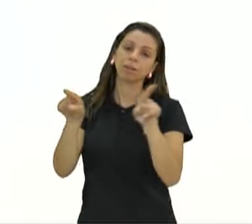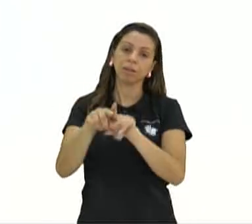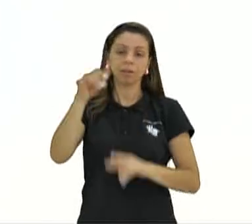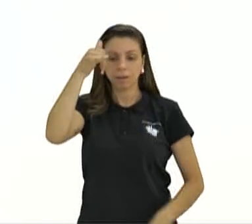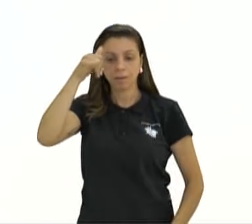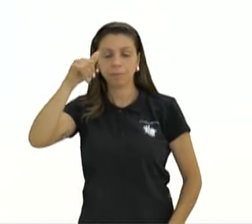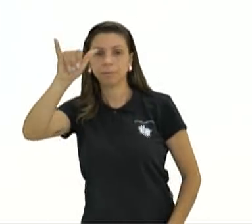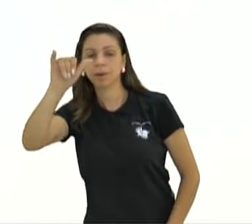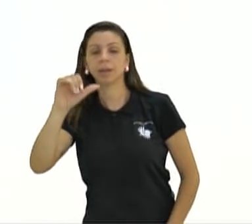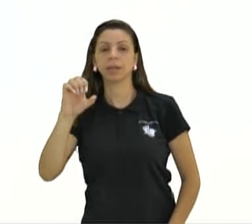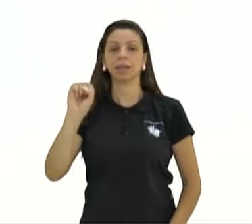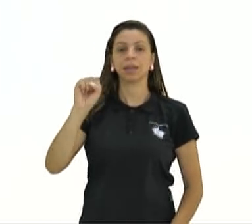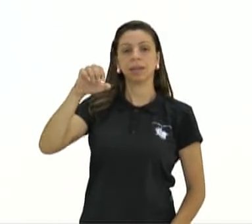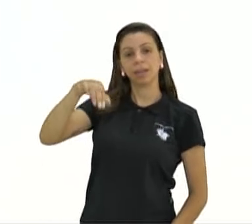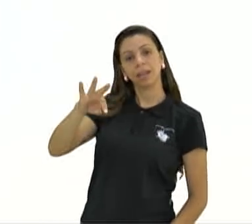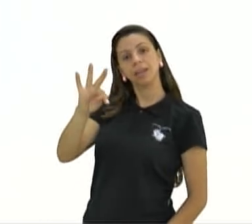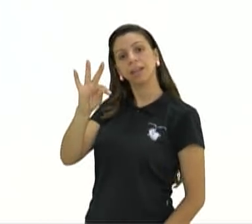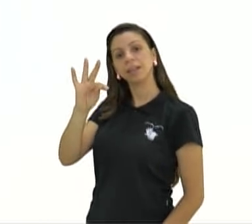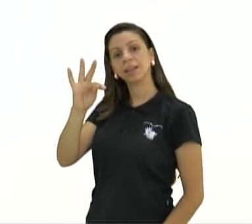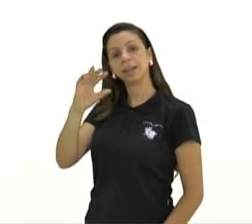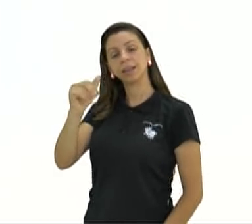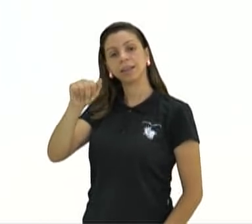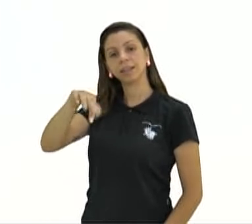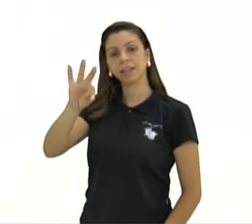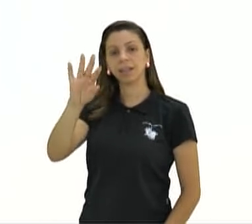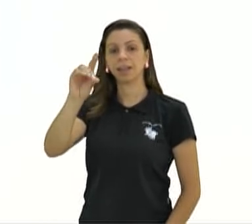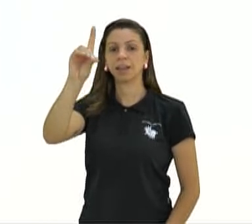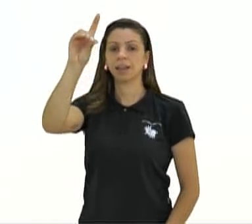do Encantados,